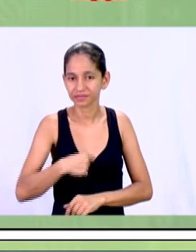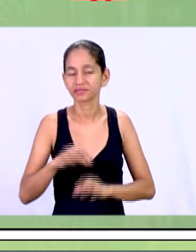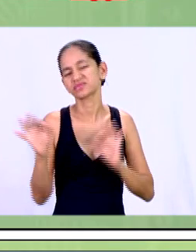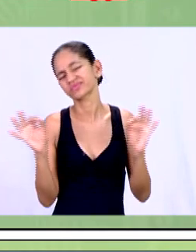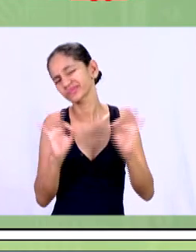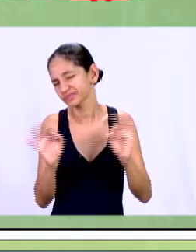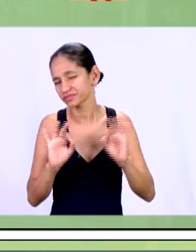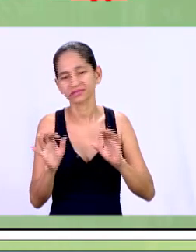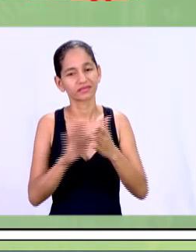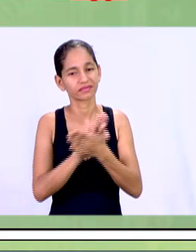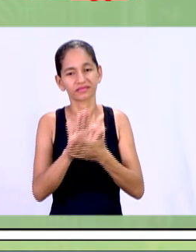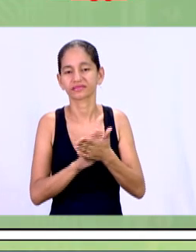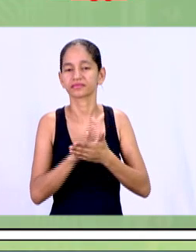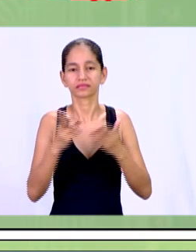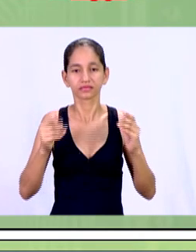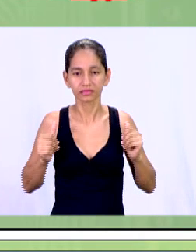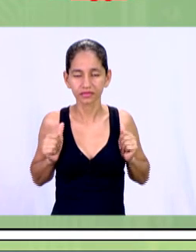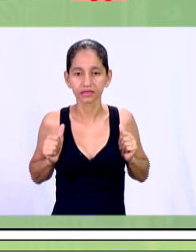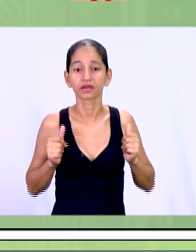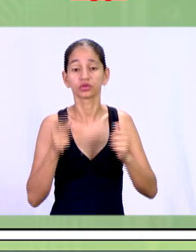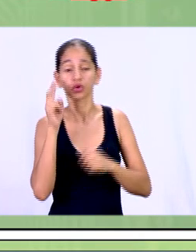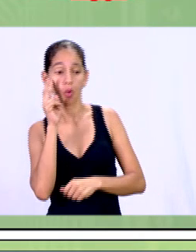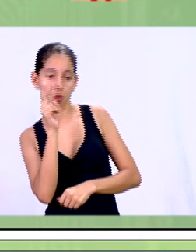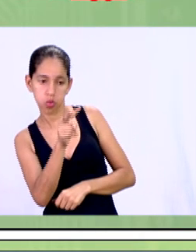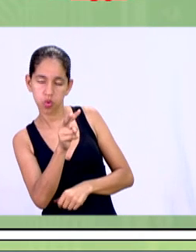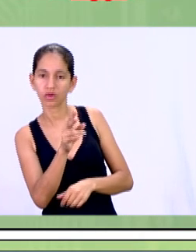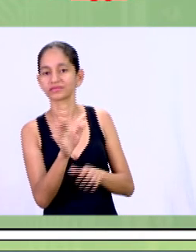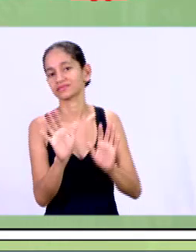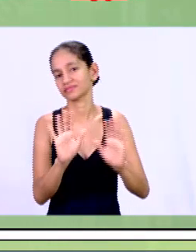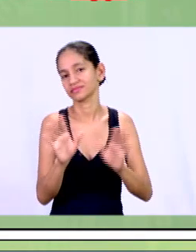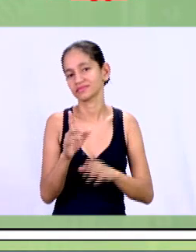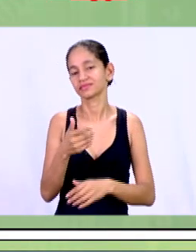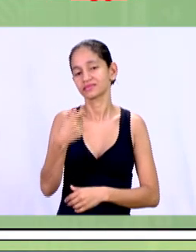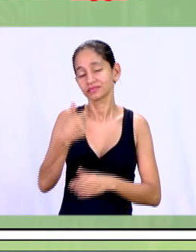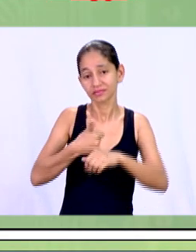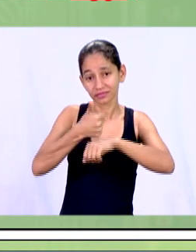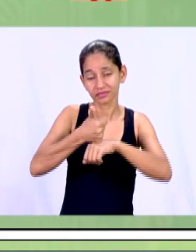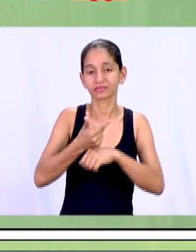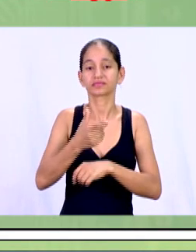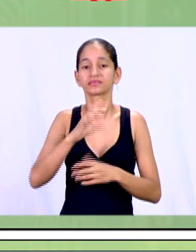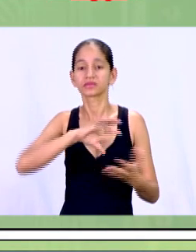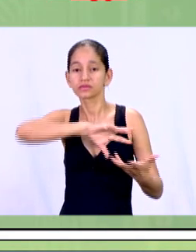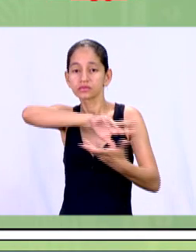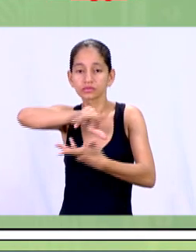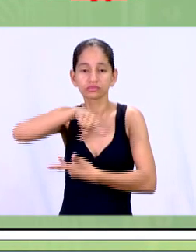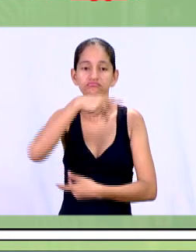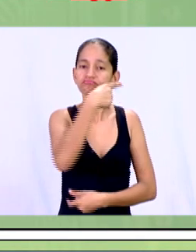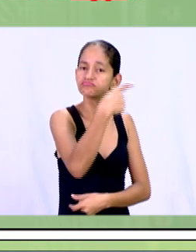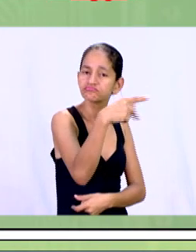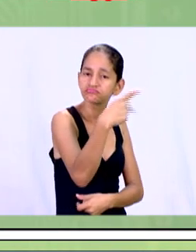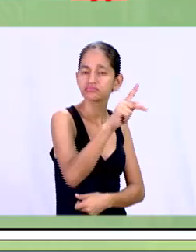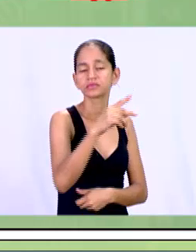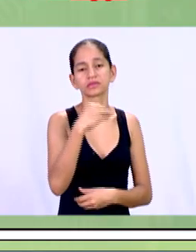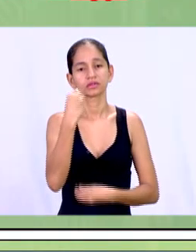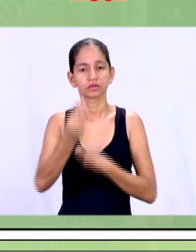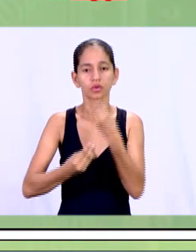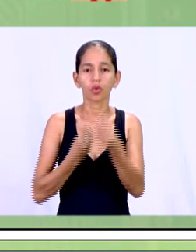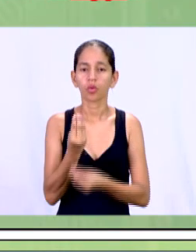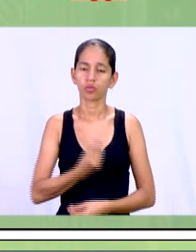seus princípios, dos seus valores, do seu mundo, mas a partir do mundo dele, né? A